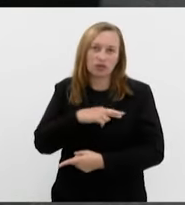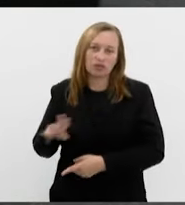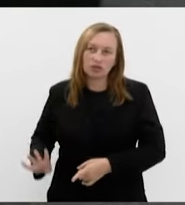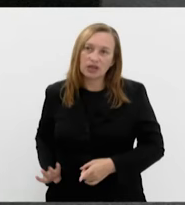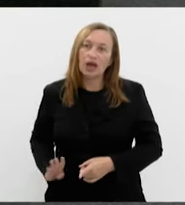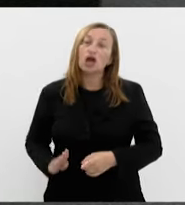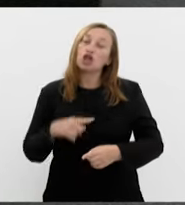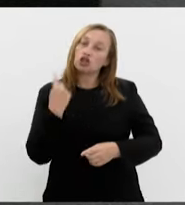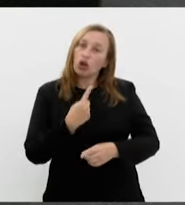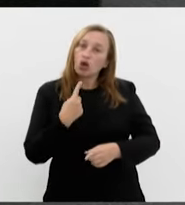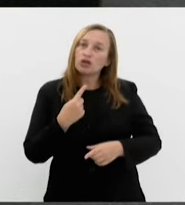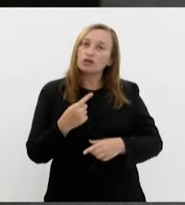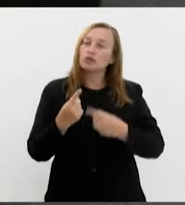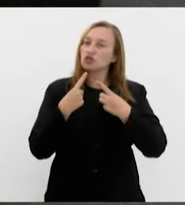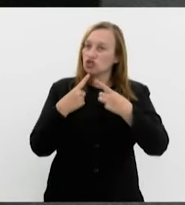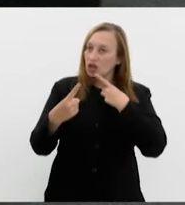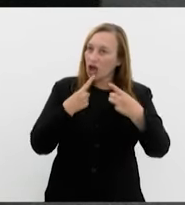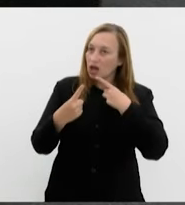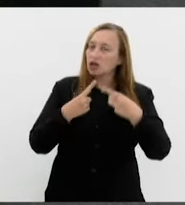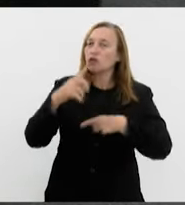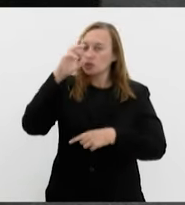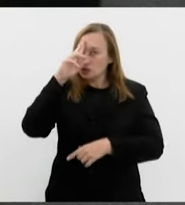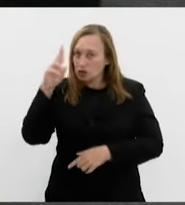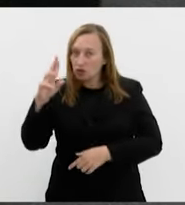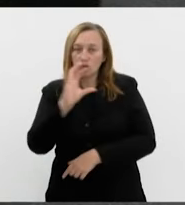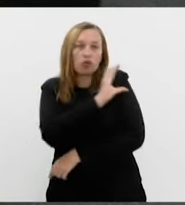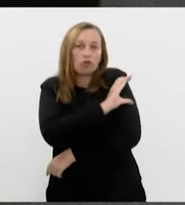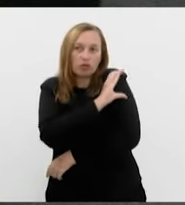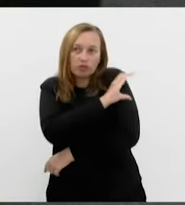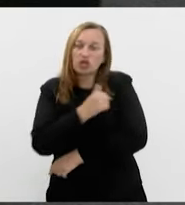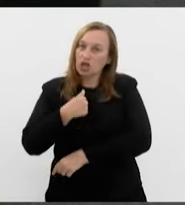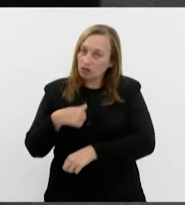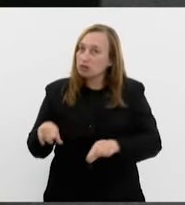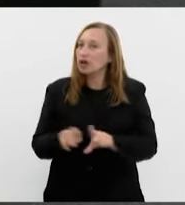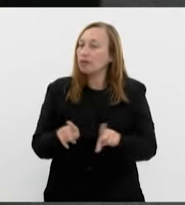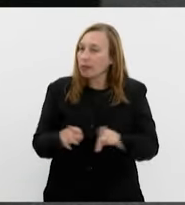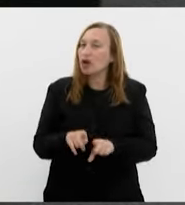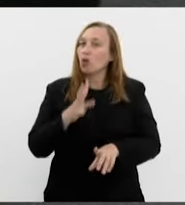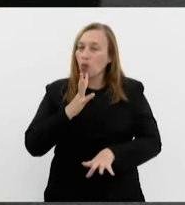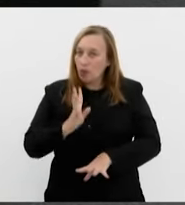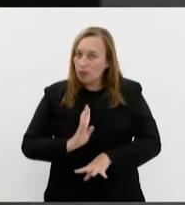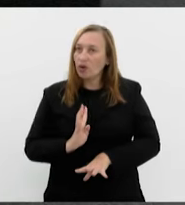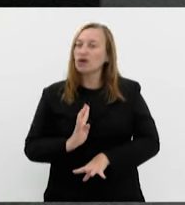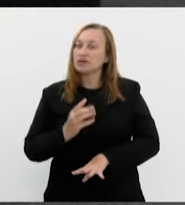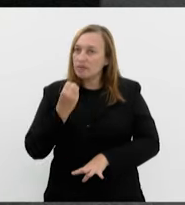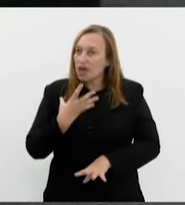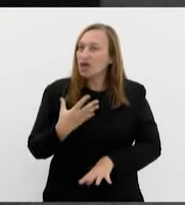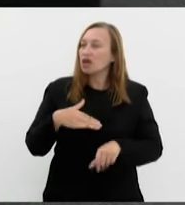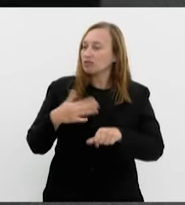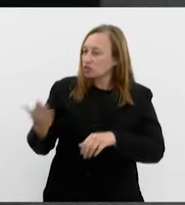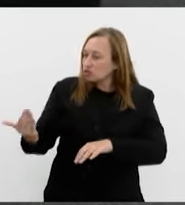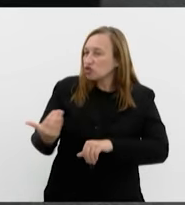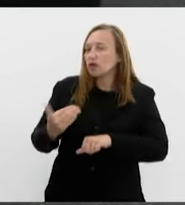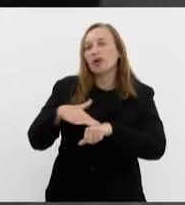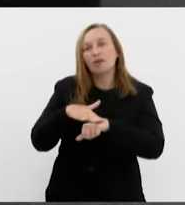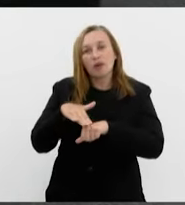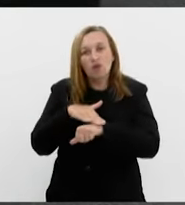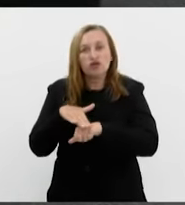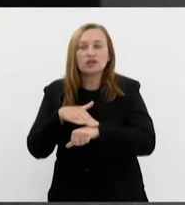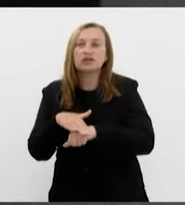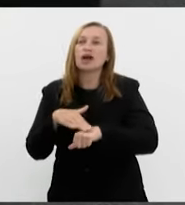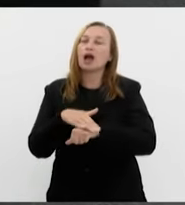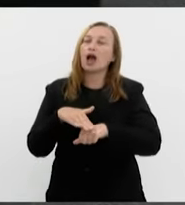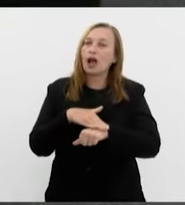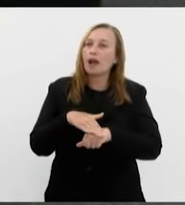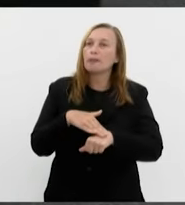diálogo. Vossa Excelência, como campista, eu sou, me conhece bem. Quer me chamar para conversar, quer estabelecer uma boa